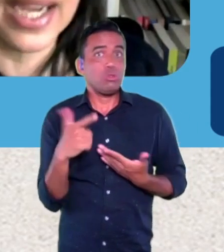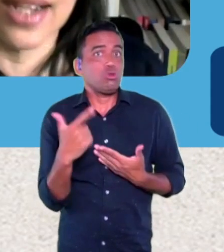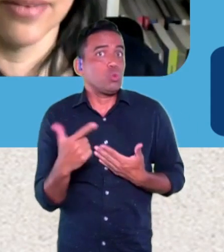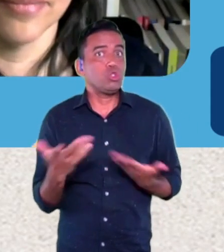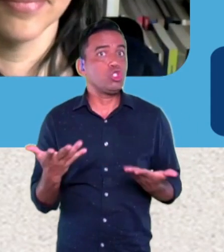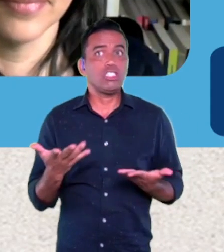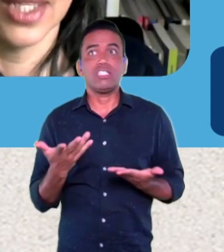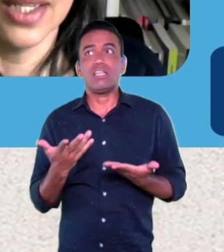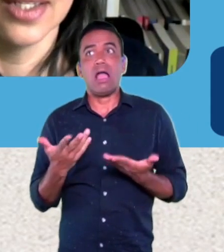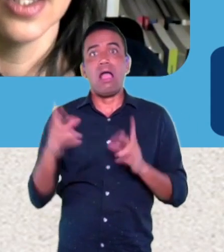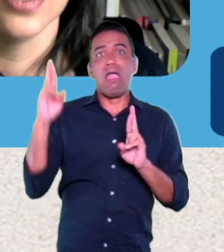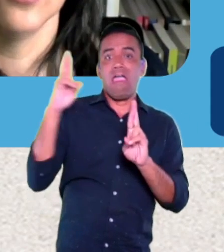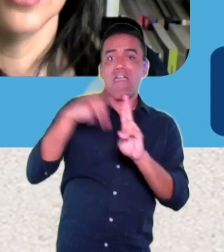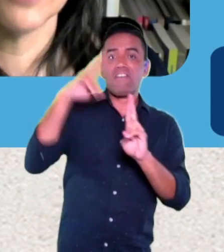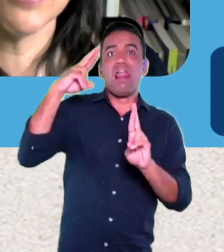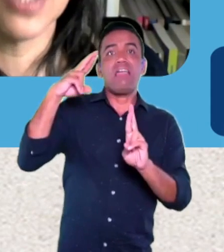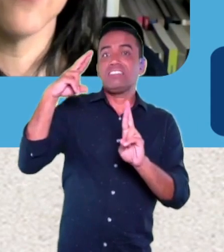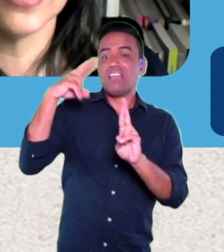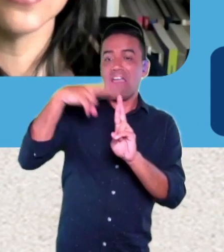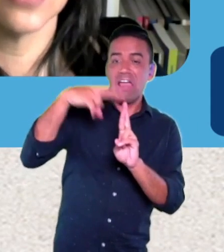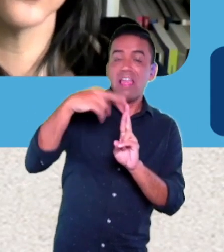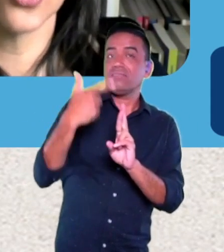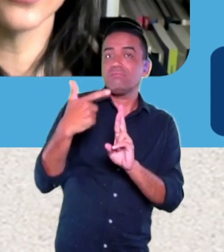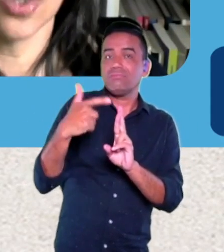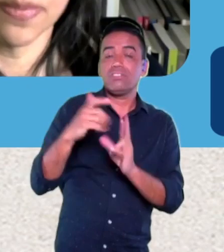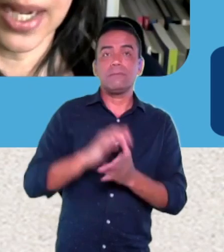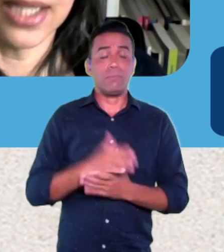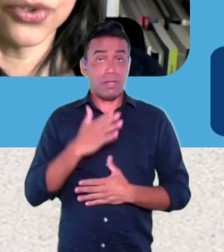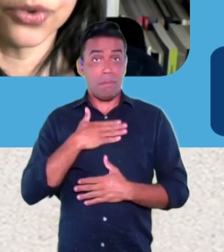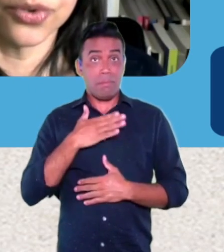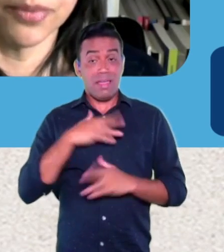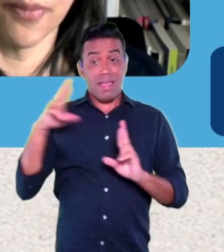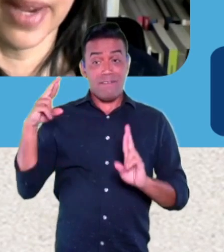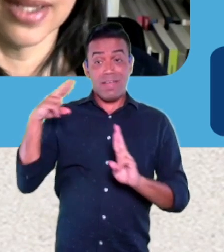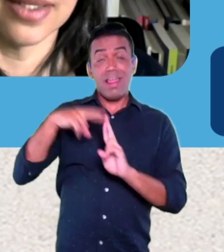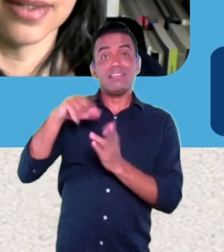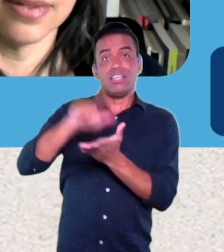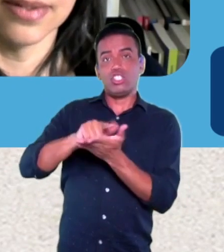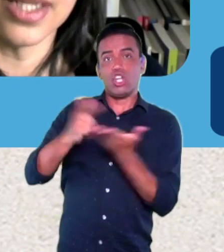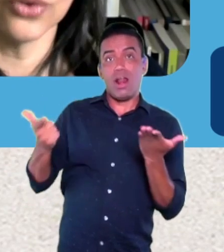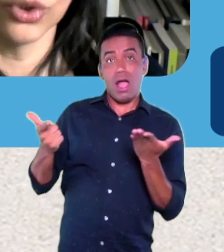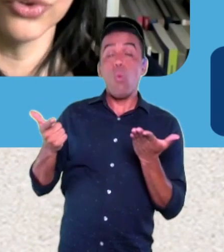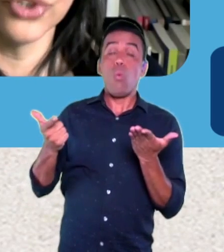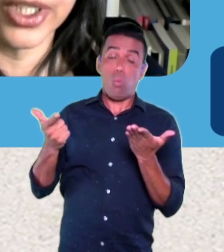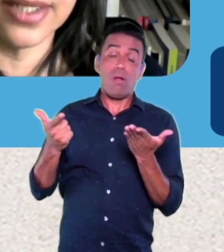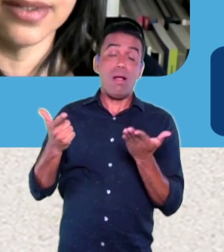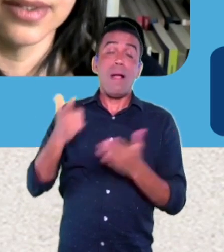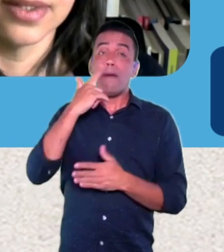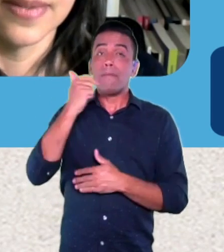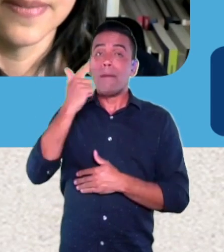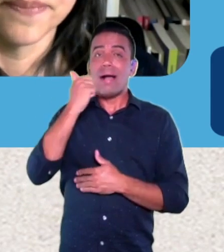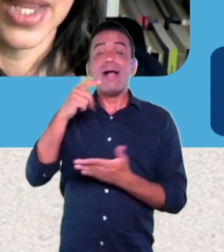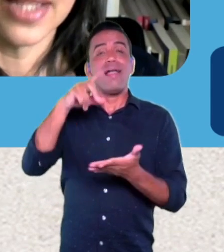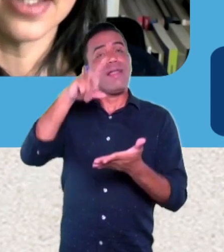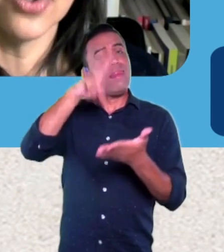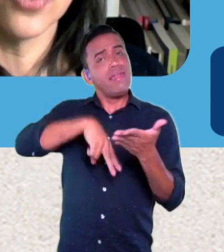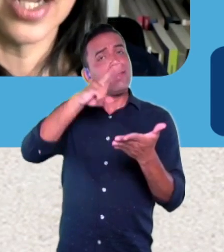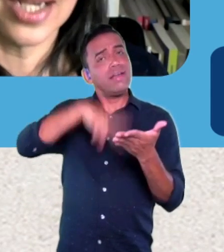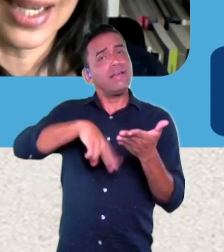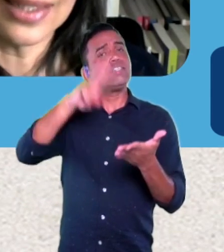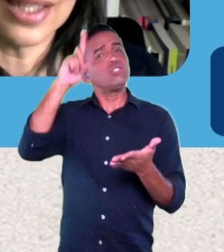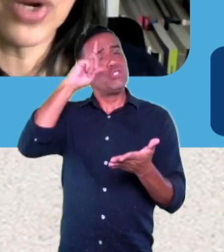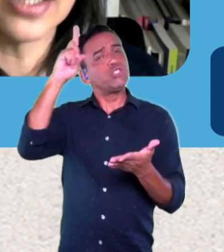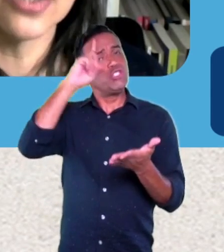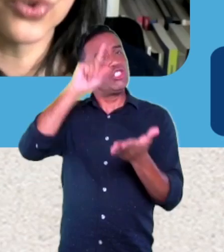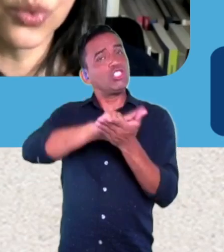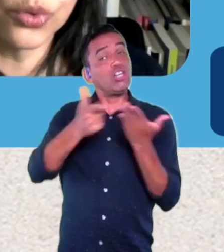onde pegar, né? Eu lembro que a minha referência era o jornal impresso, meu pai lia todo dia, Assinava. né? Então eu